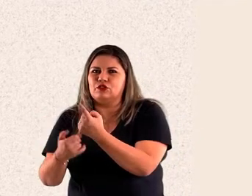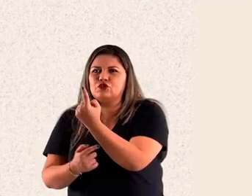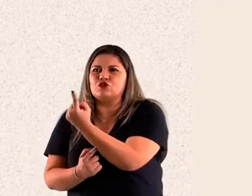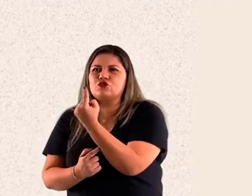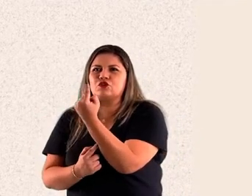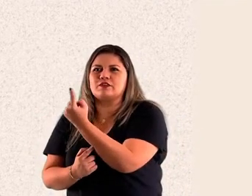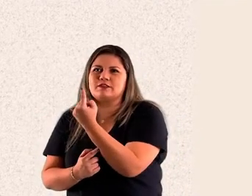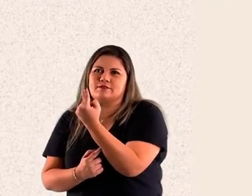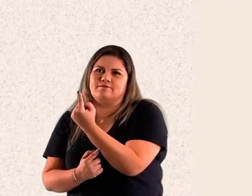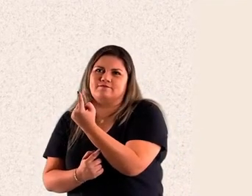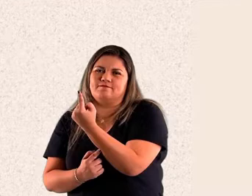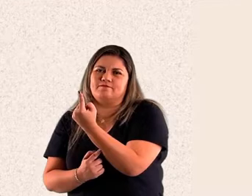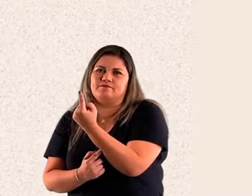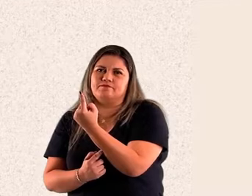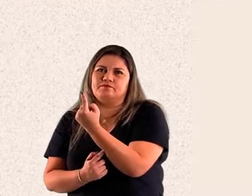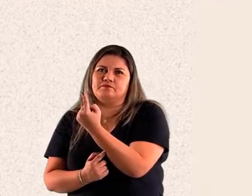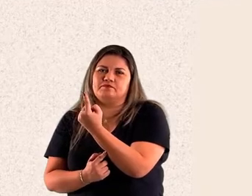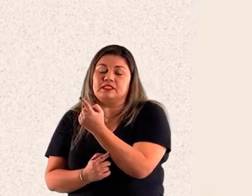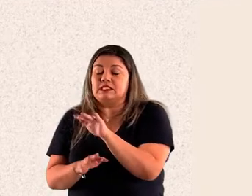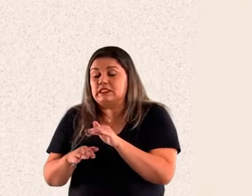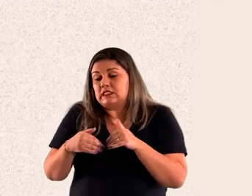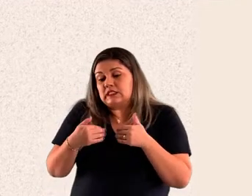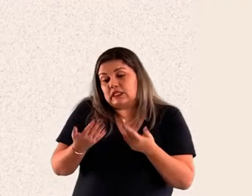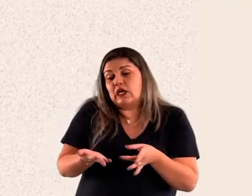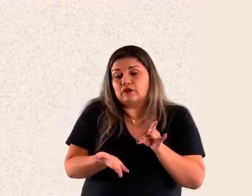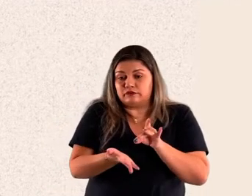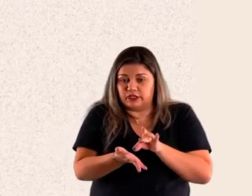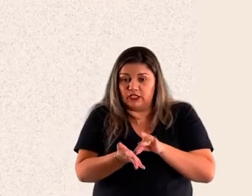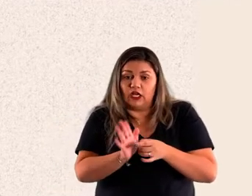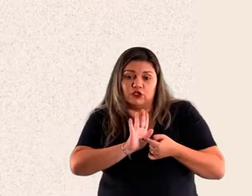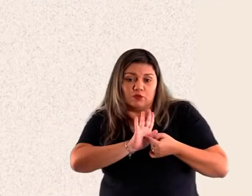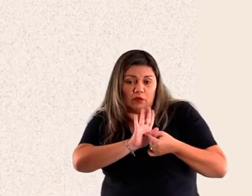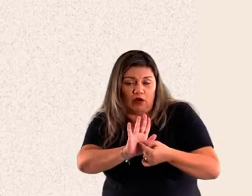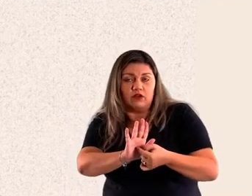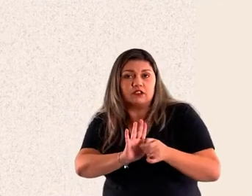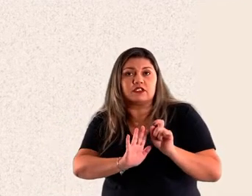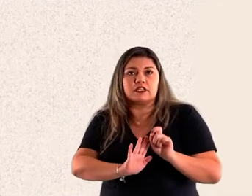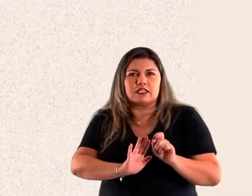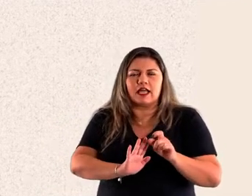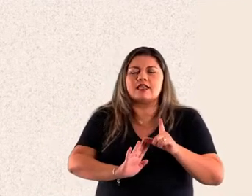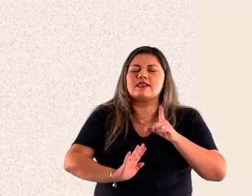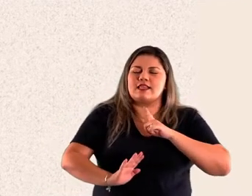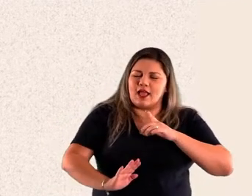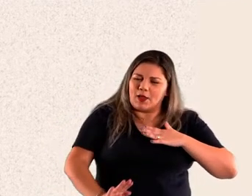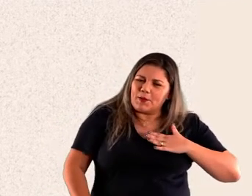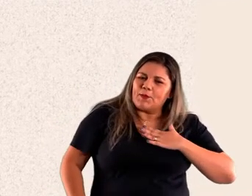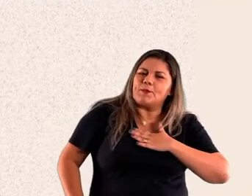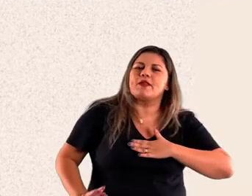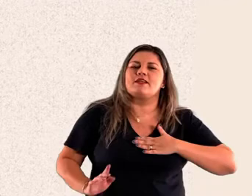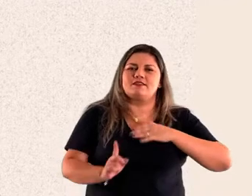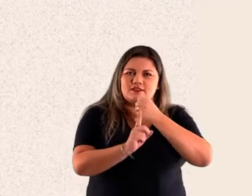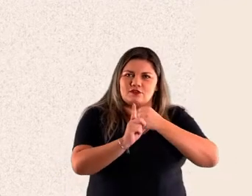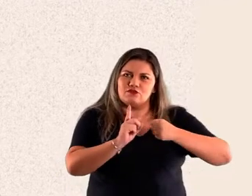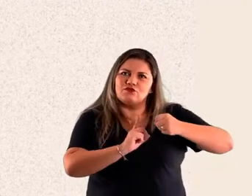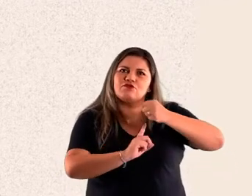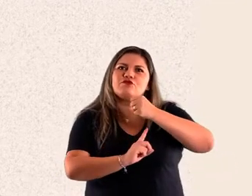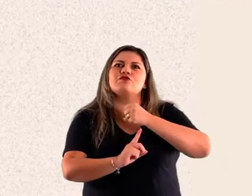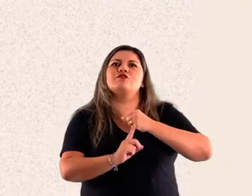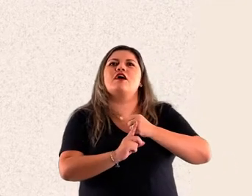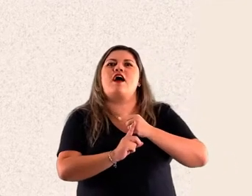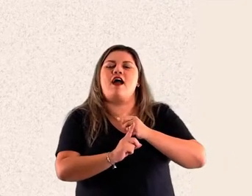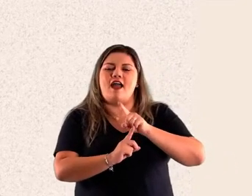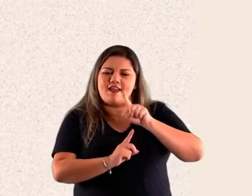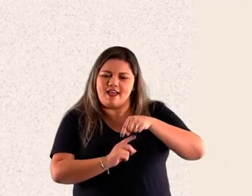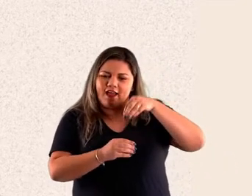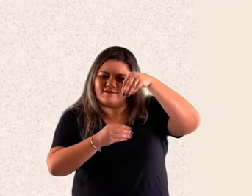egoísta bom Então na verdade mostrando que a esse prazer social que é o mesmo